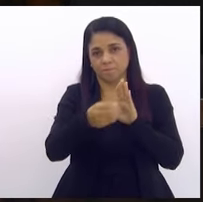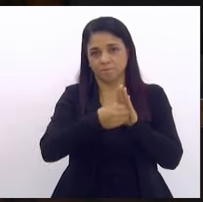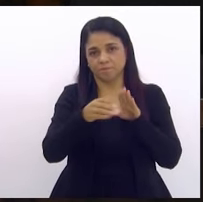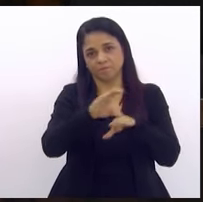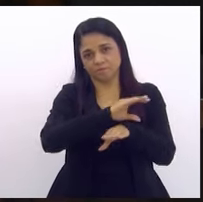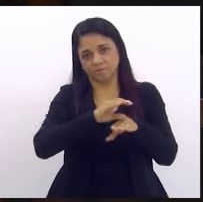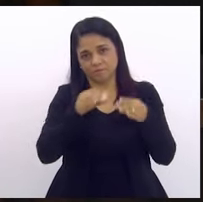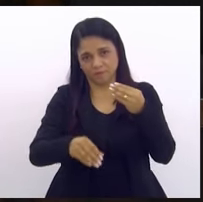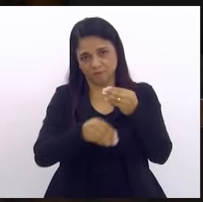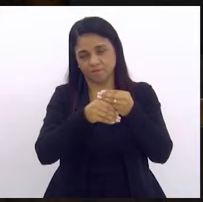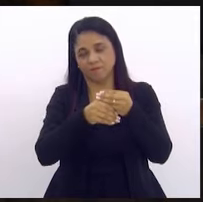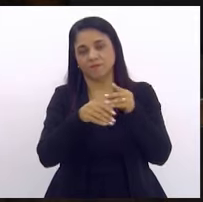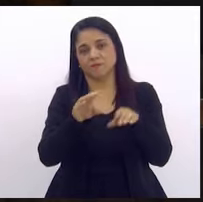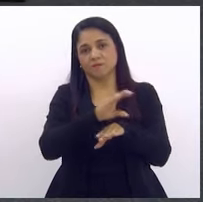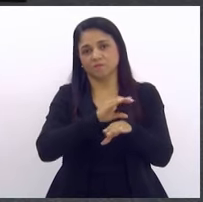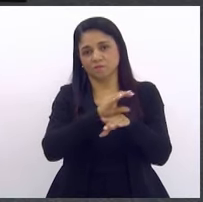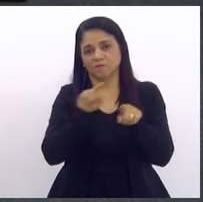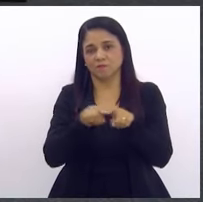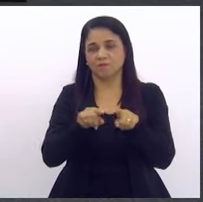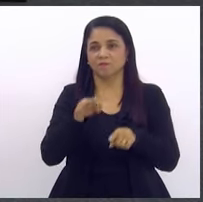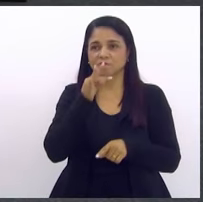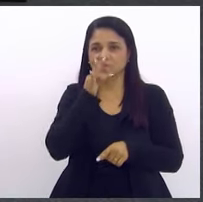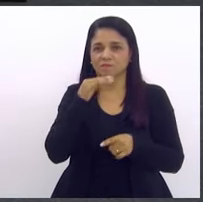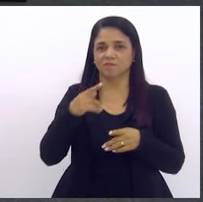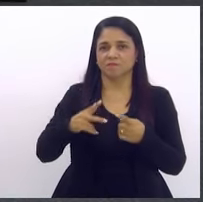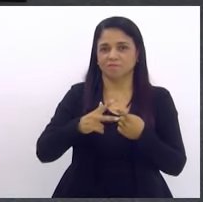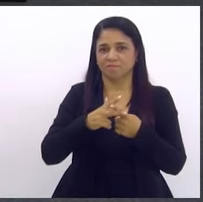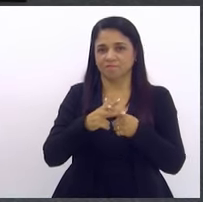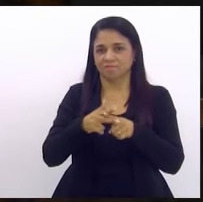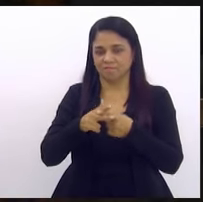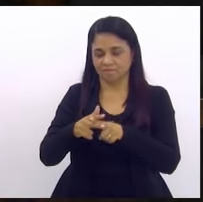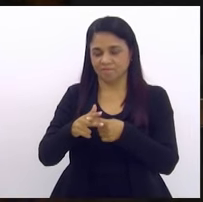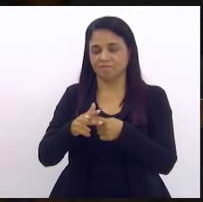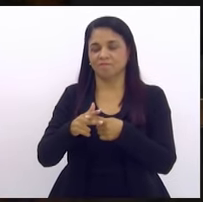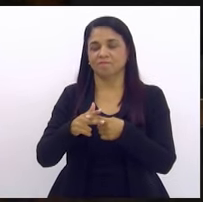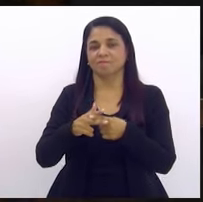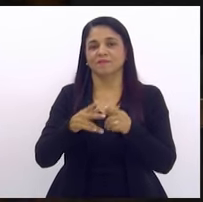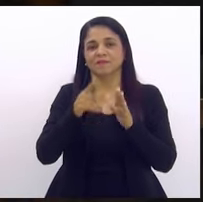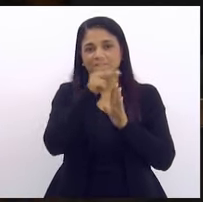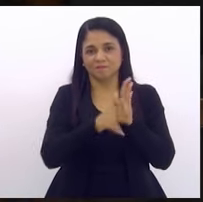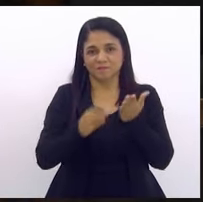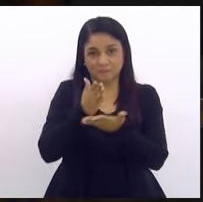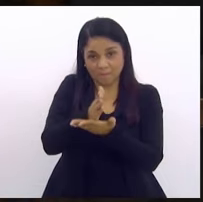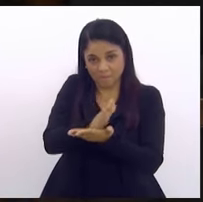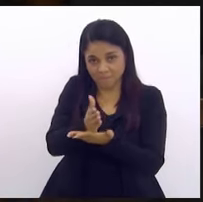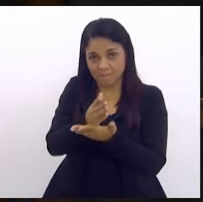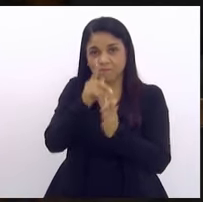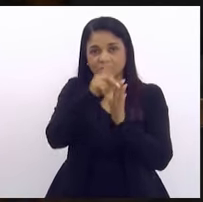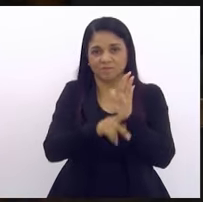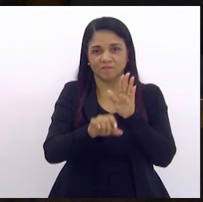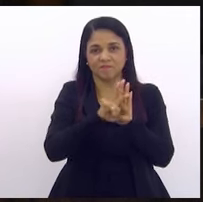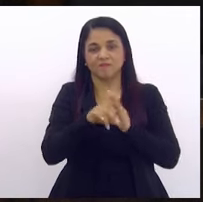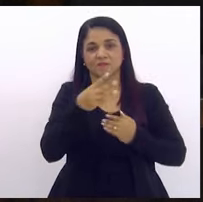Emendas Constitucionais e veto, Jorge Felipe Neto. Pela manutenção do veto. Veto parcial posto ao projeto de lei número